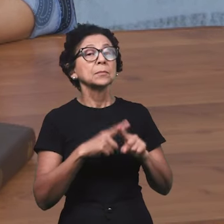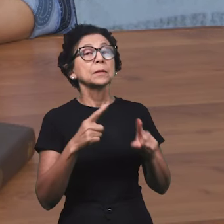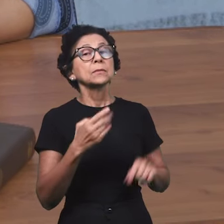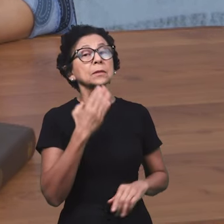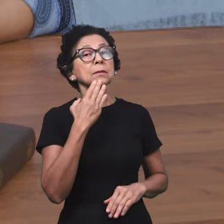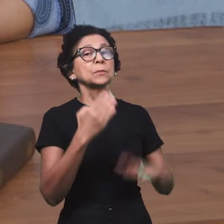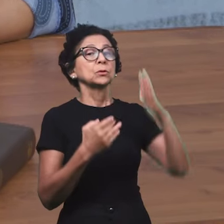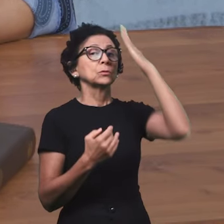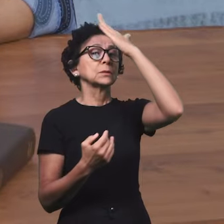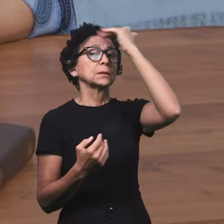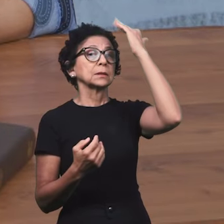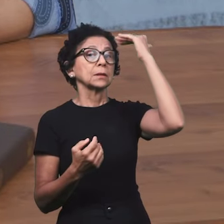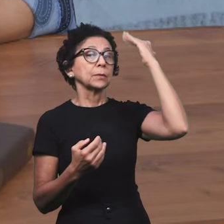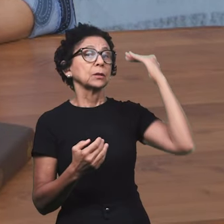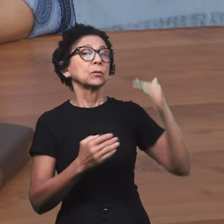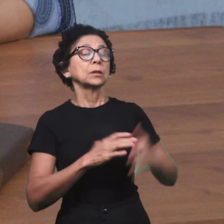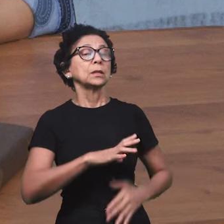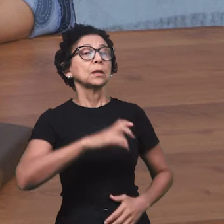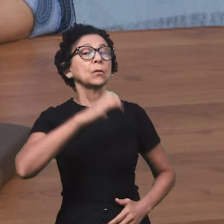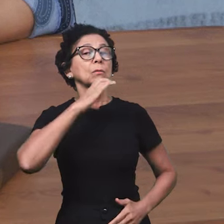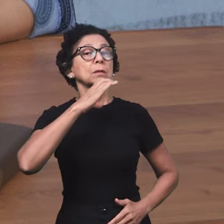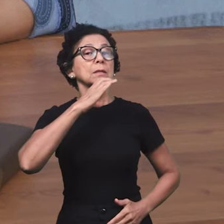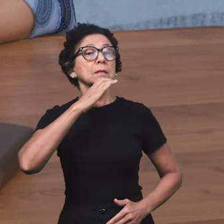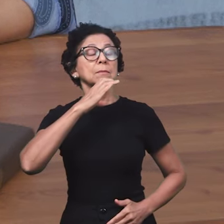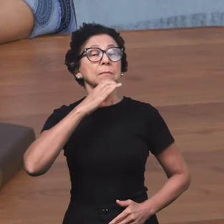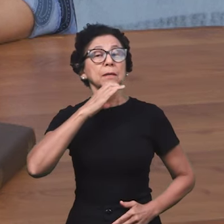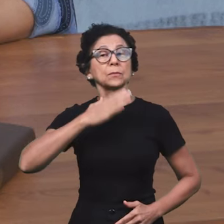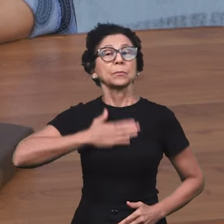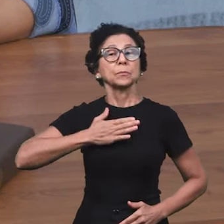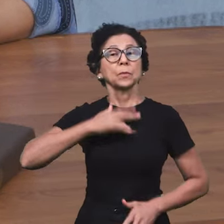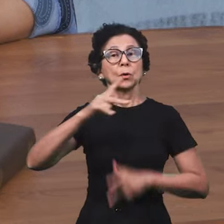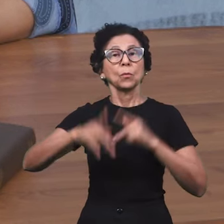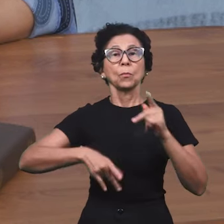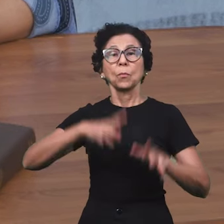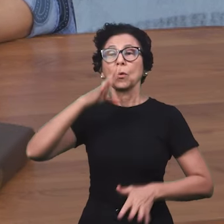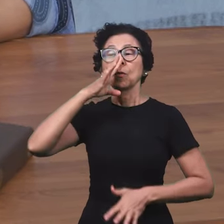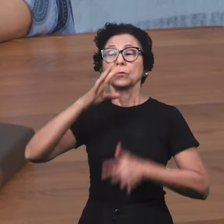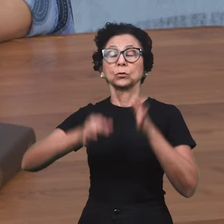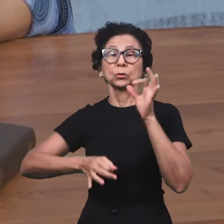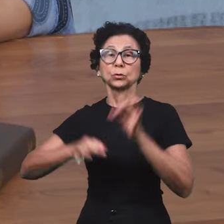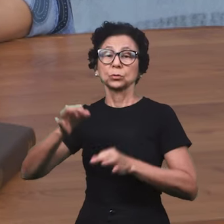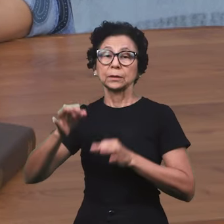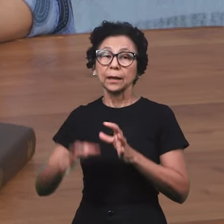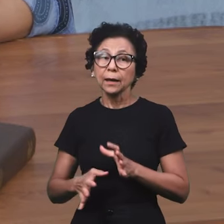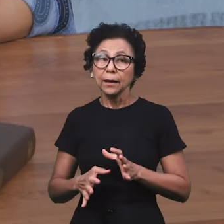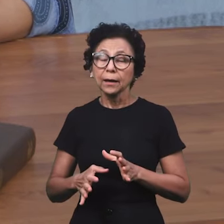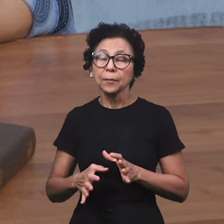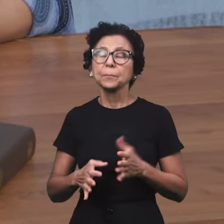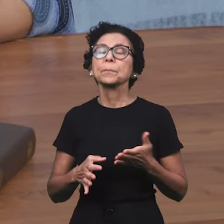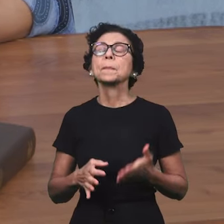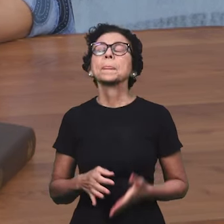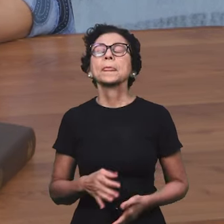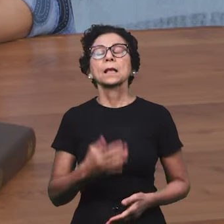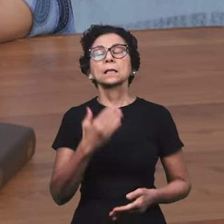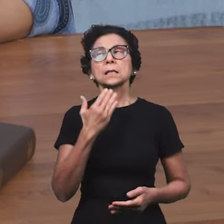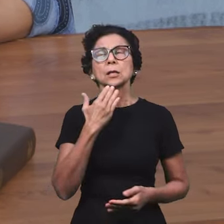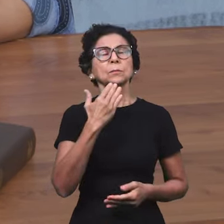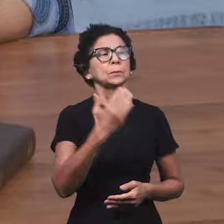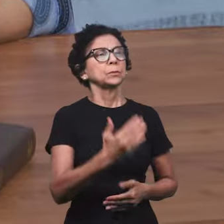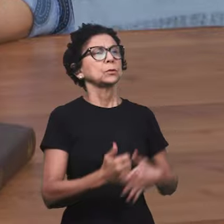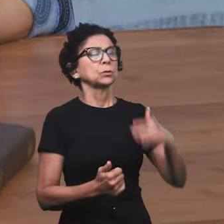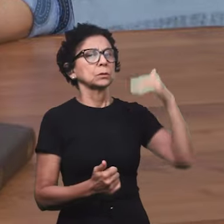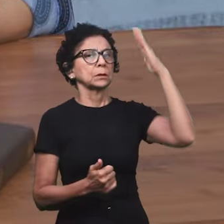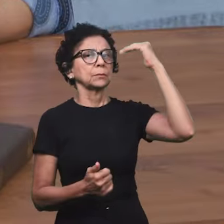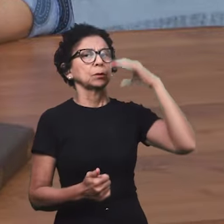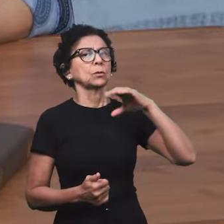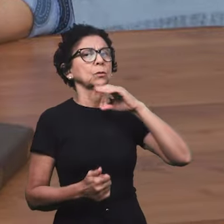conhecimento, para poderes julgar a meu povo, sobre o qual te pus rei. Sabedoria e